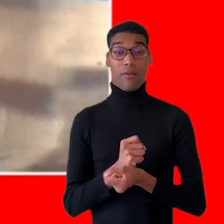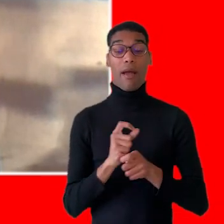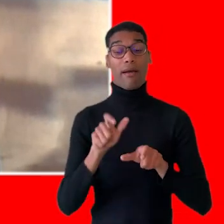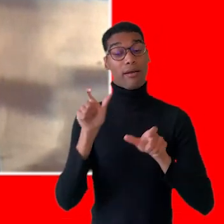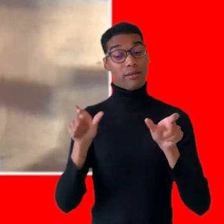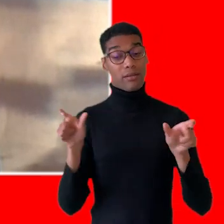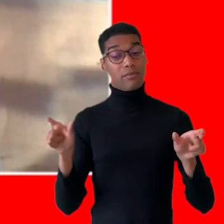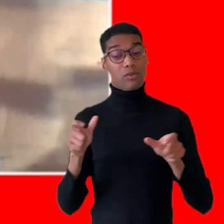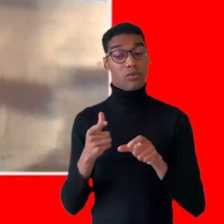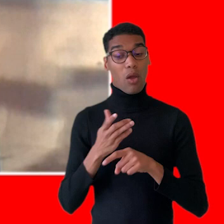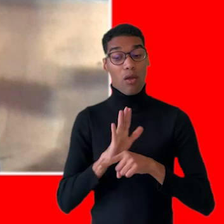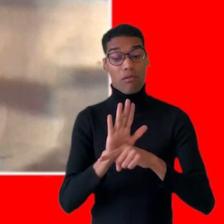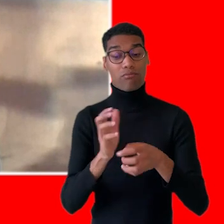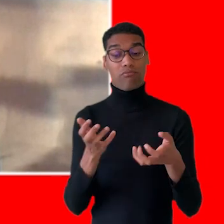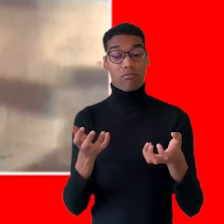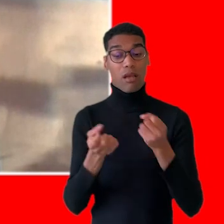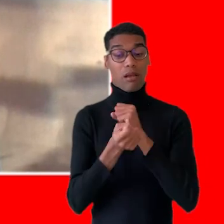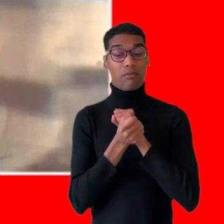dos abolicionistas eram